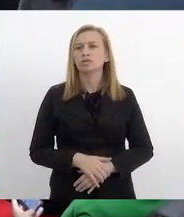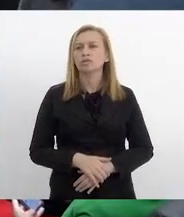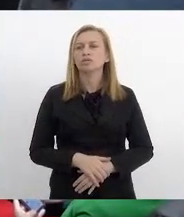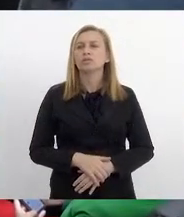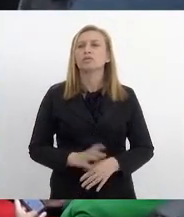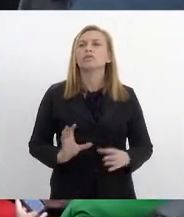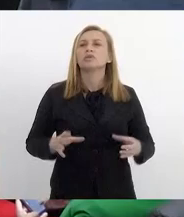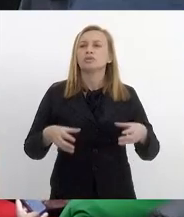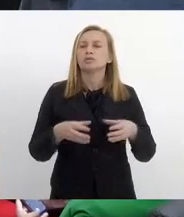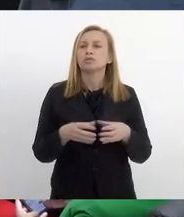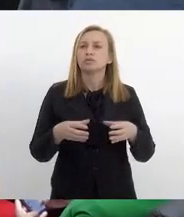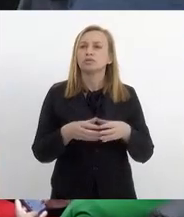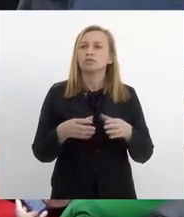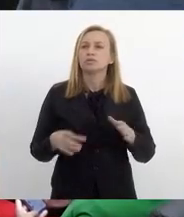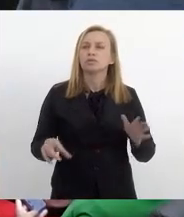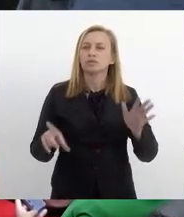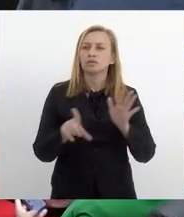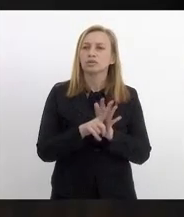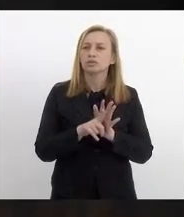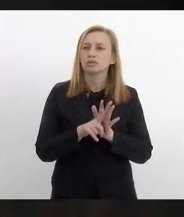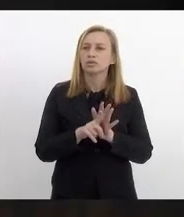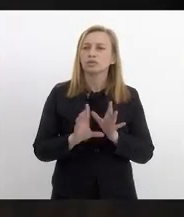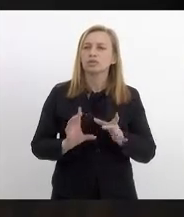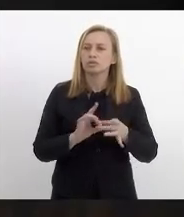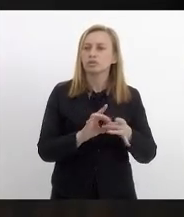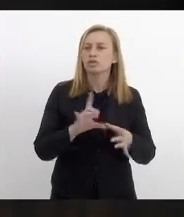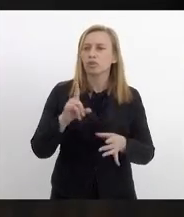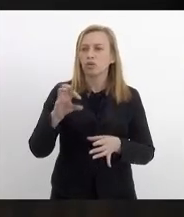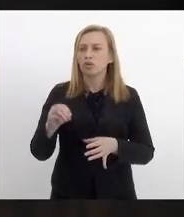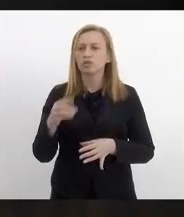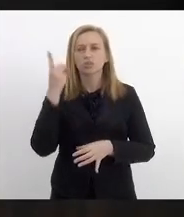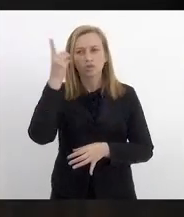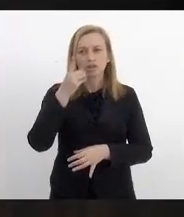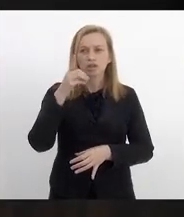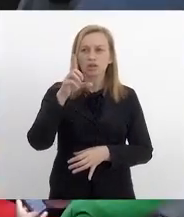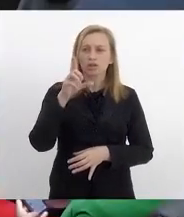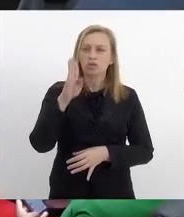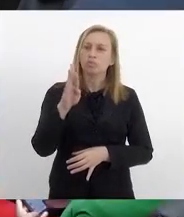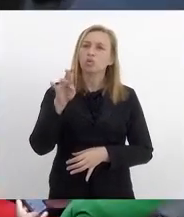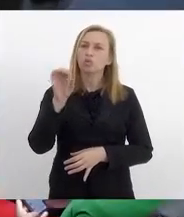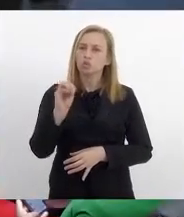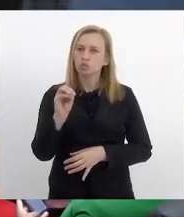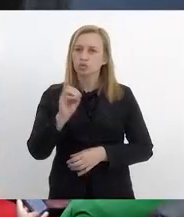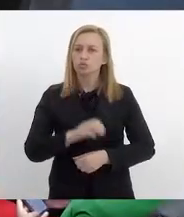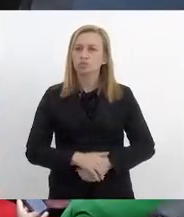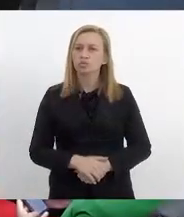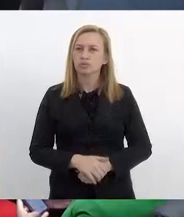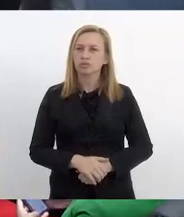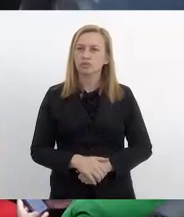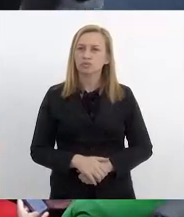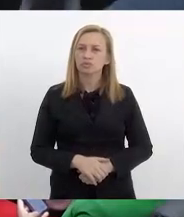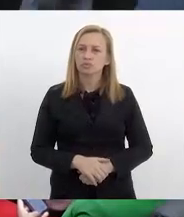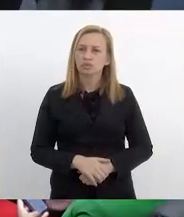Pela Comissão de Legislação Constitucional Complementar e Código, deputado Bruno Dauari.